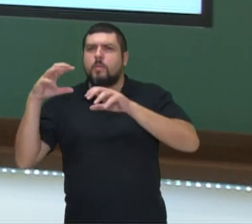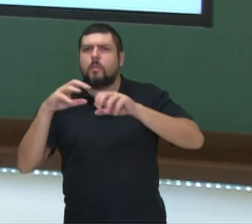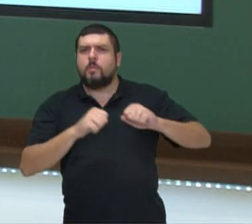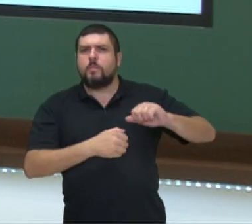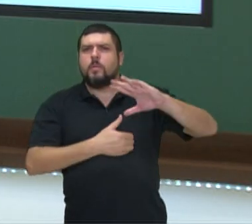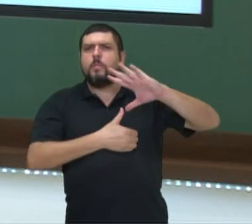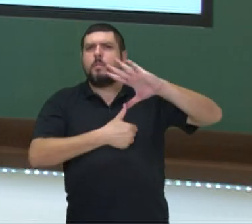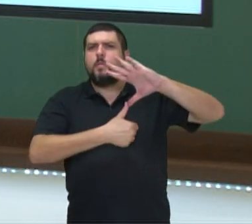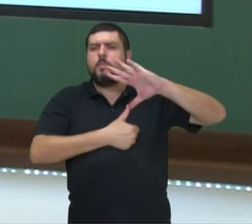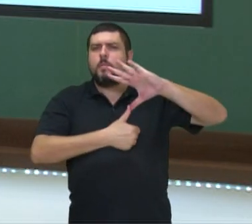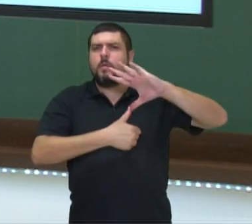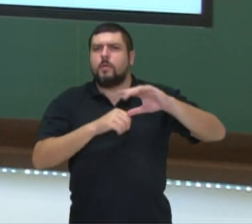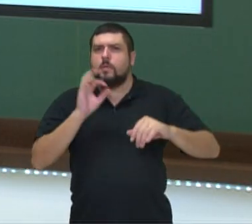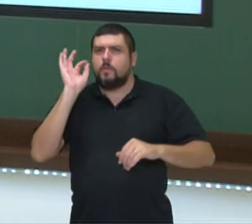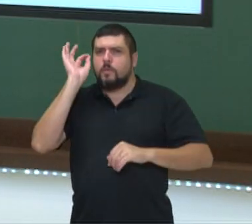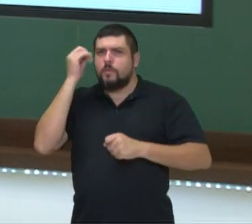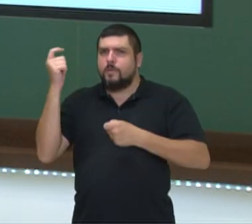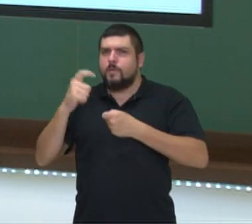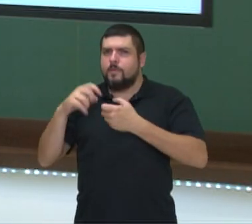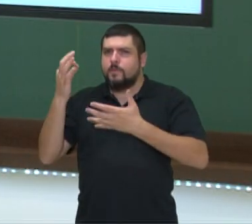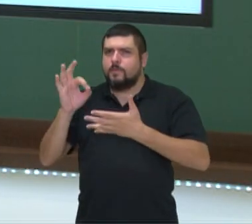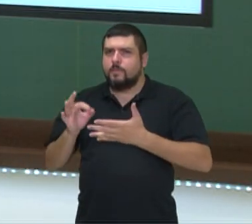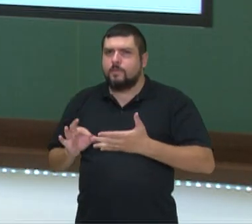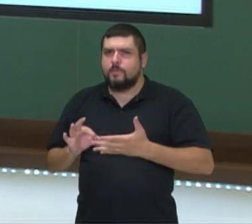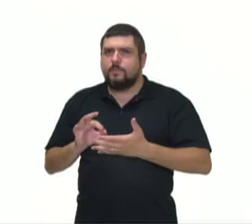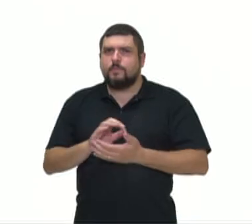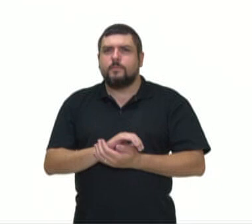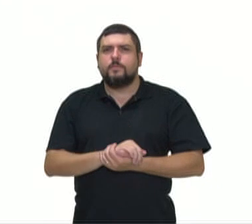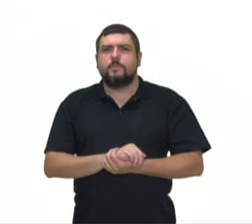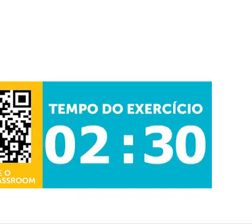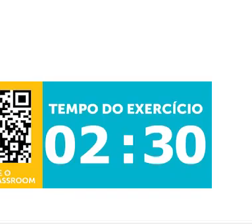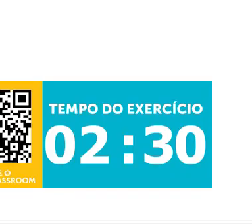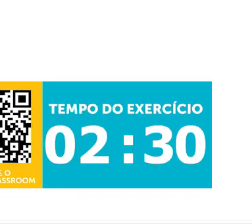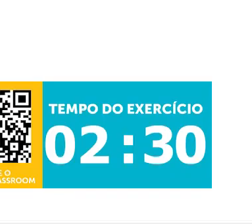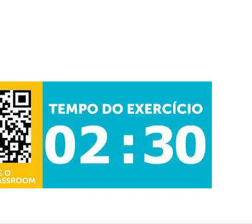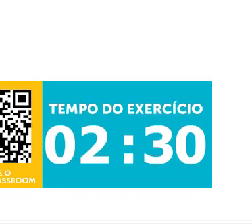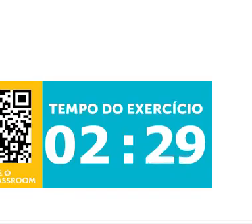do Norte? E a gente faz a correção juntos.